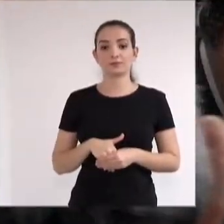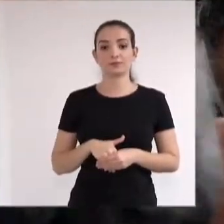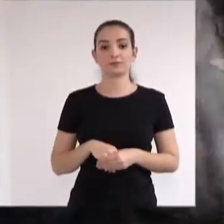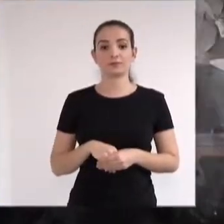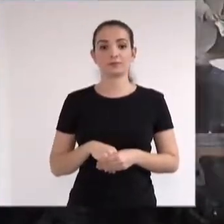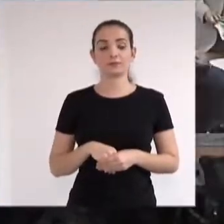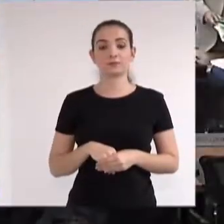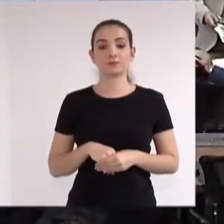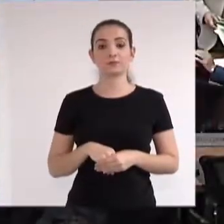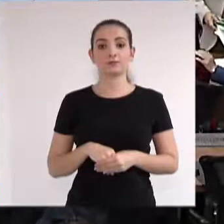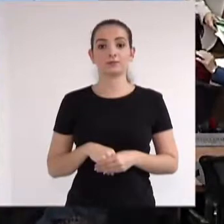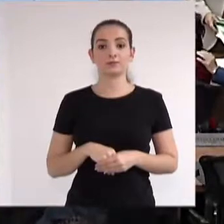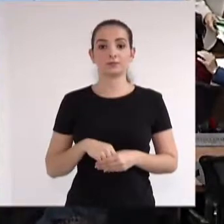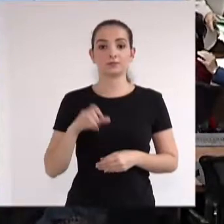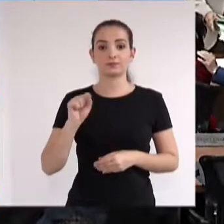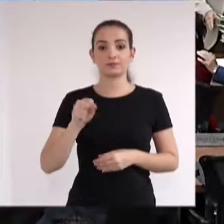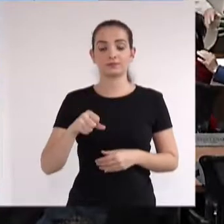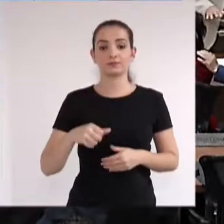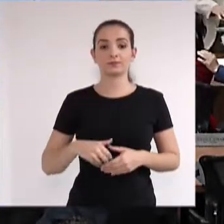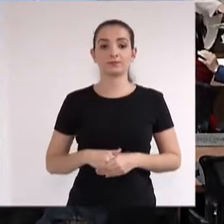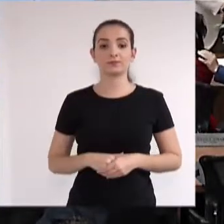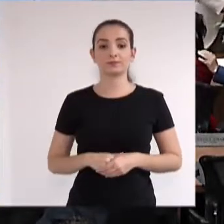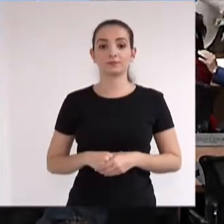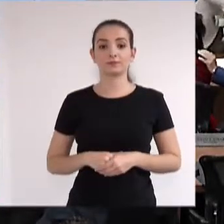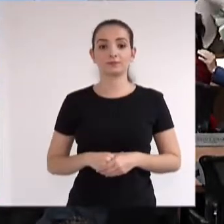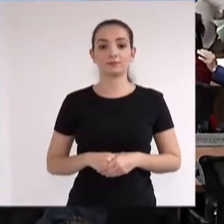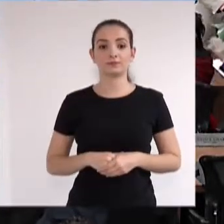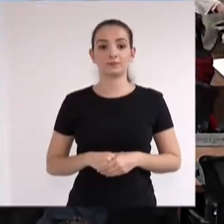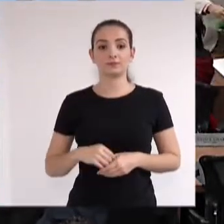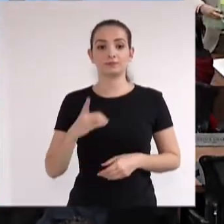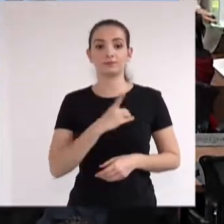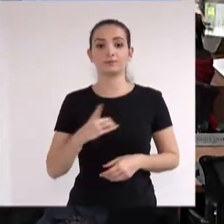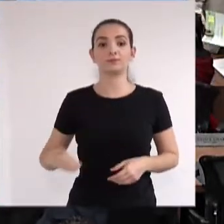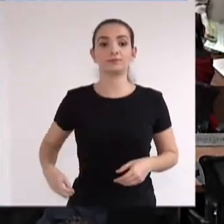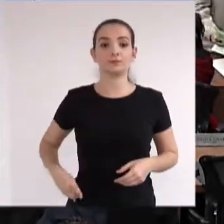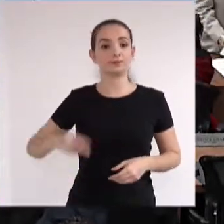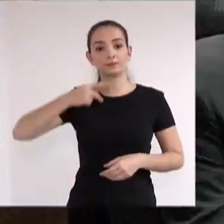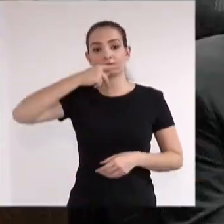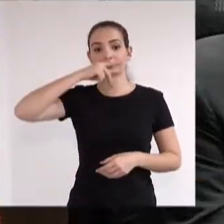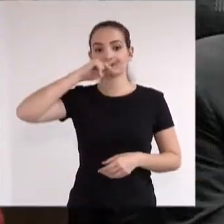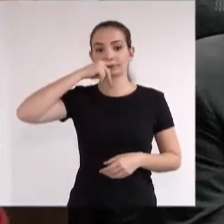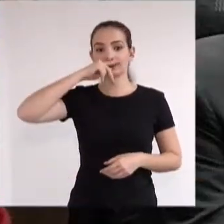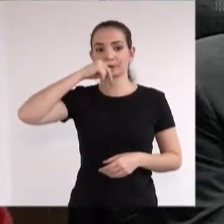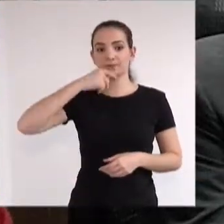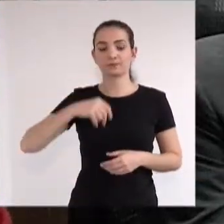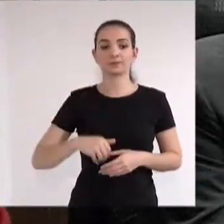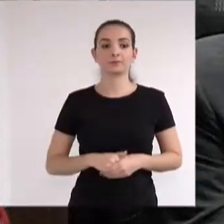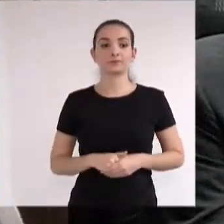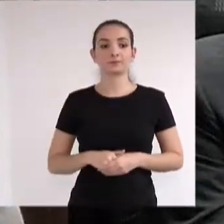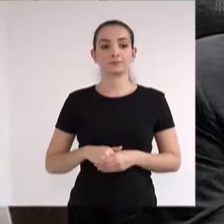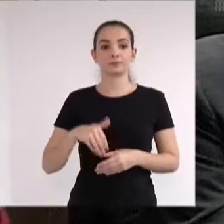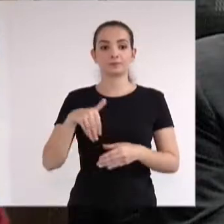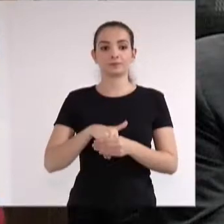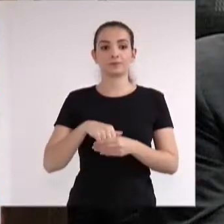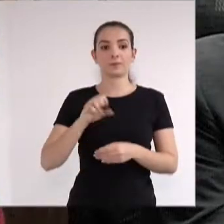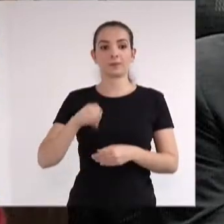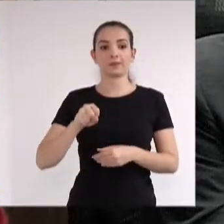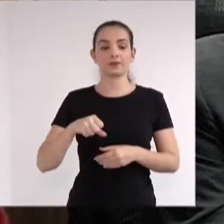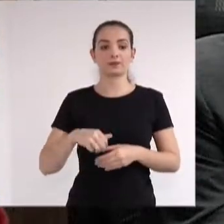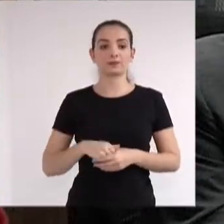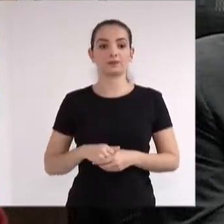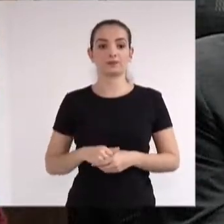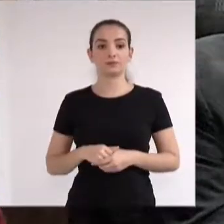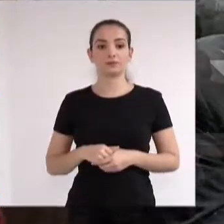Deputada Antonieta Amorim, vota sim. Deputado Dr. Paulo Ciuf. Deputado Dr. Paulo Silva, vota